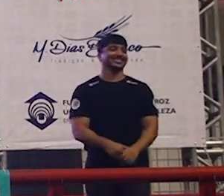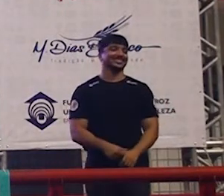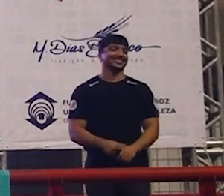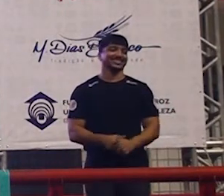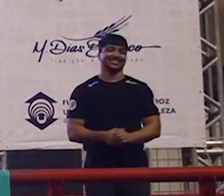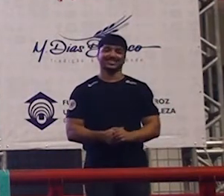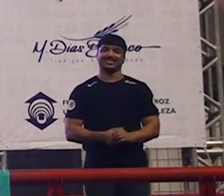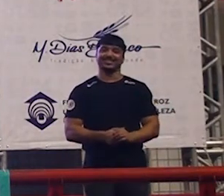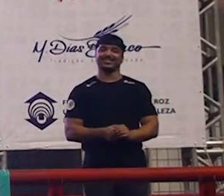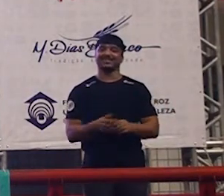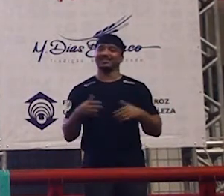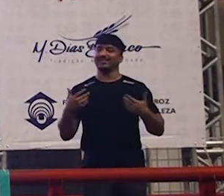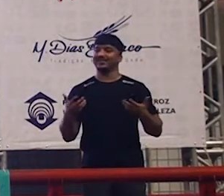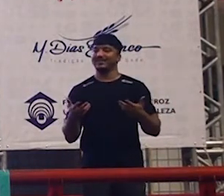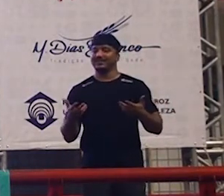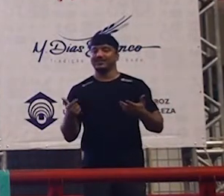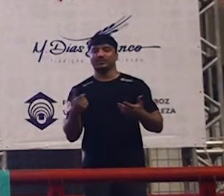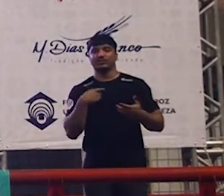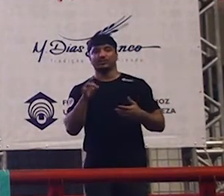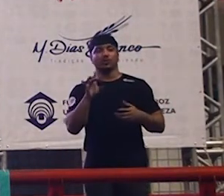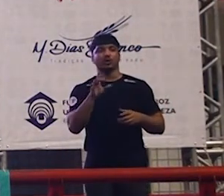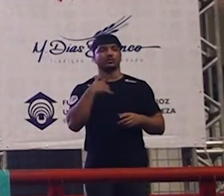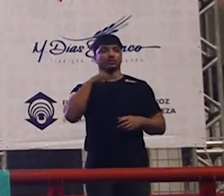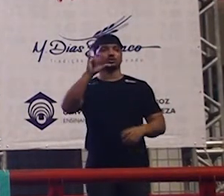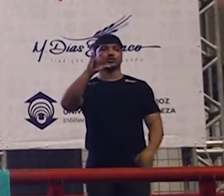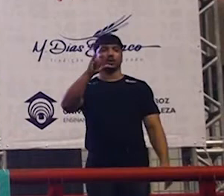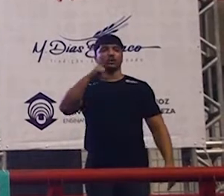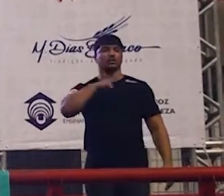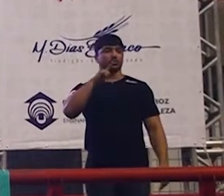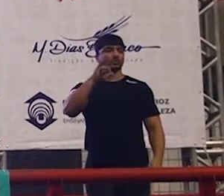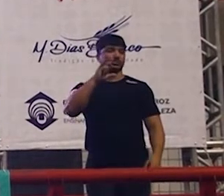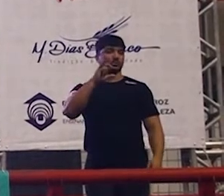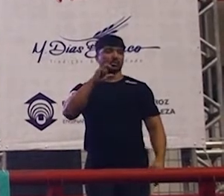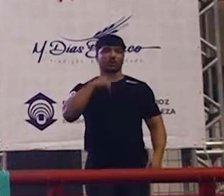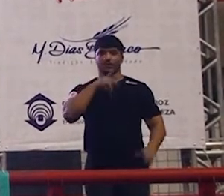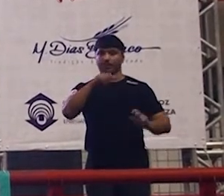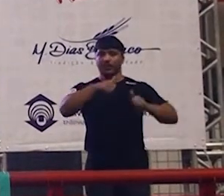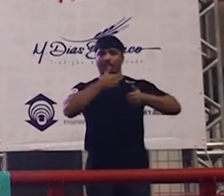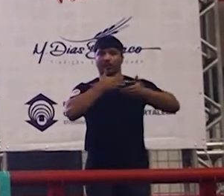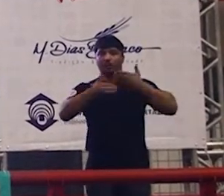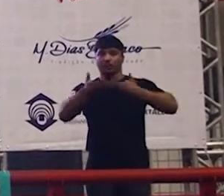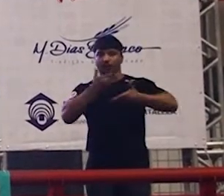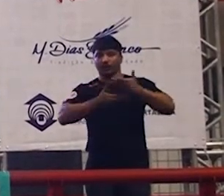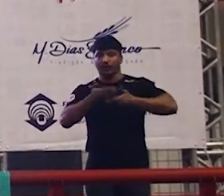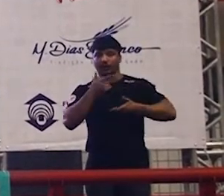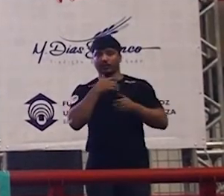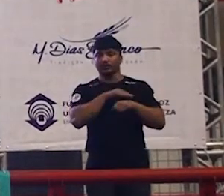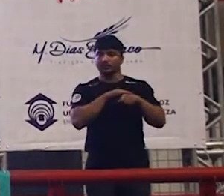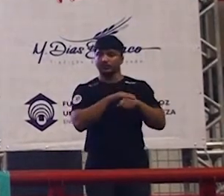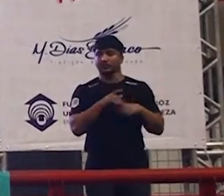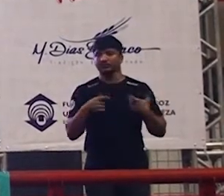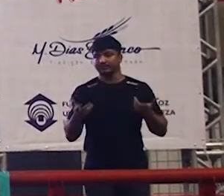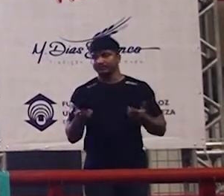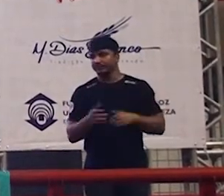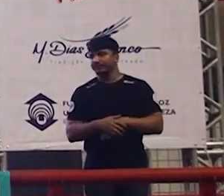Então, só sobrou o Instagram. Não é o melhor local para a gente tirar dúvida,